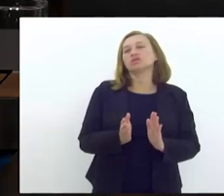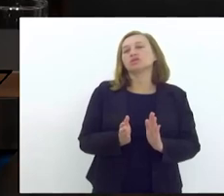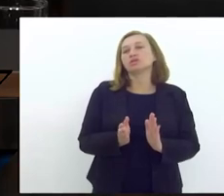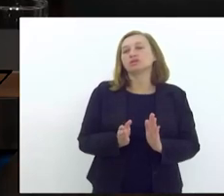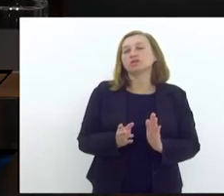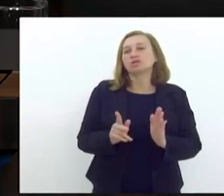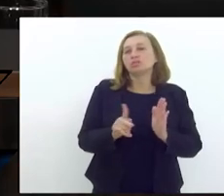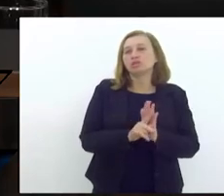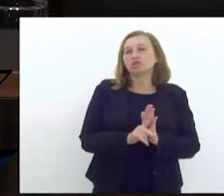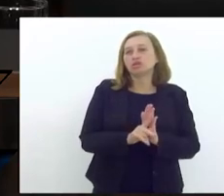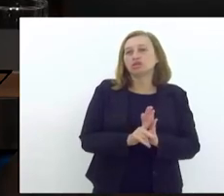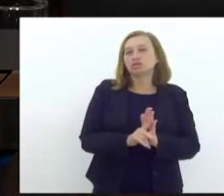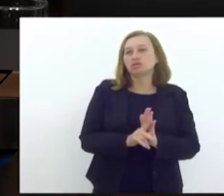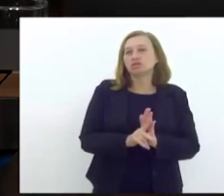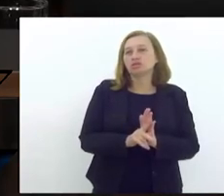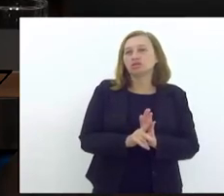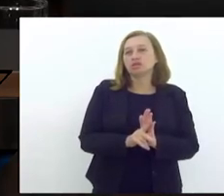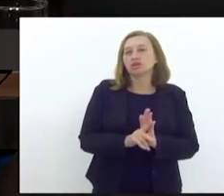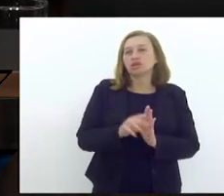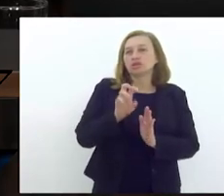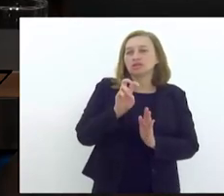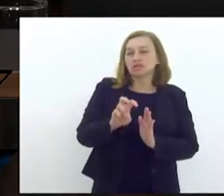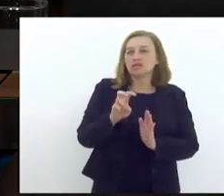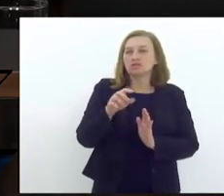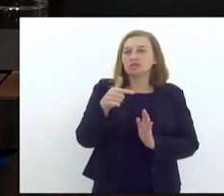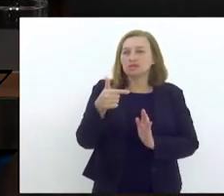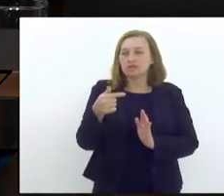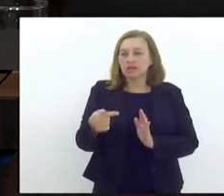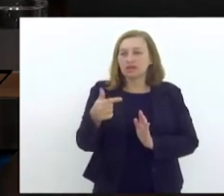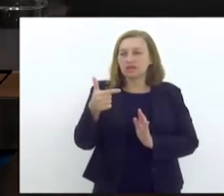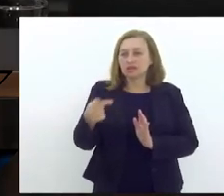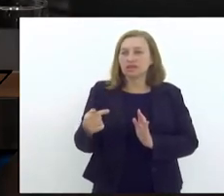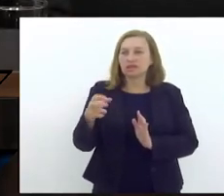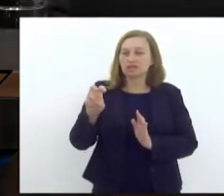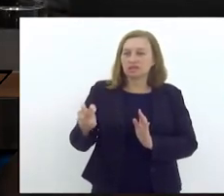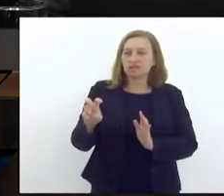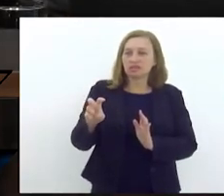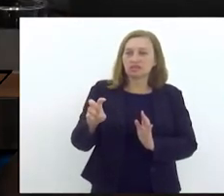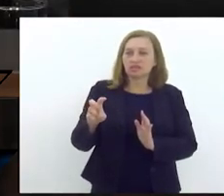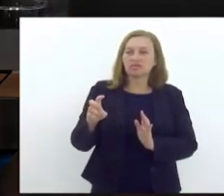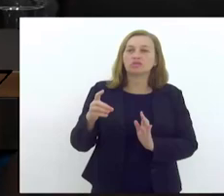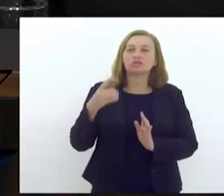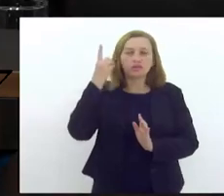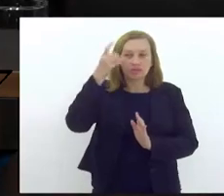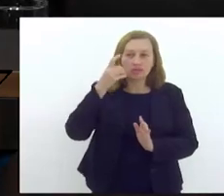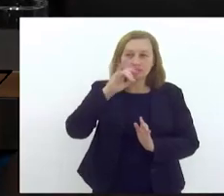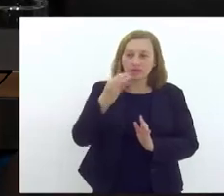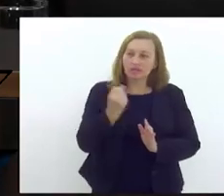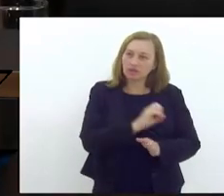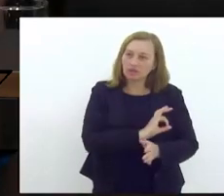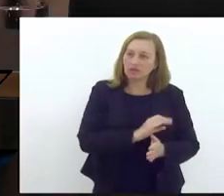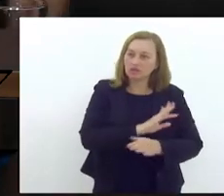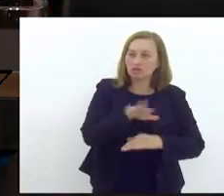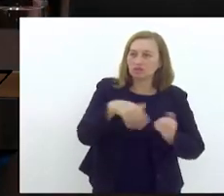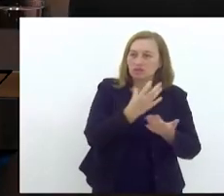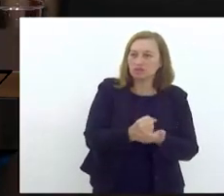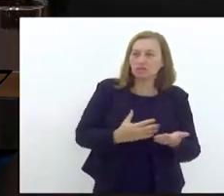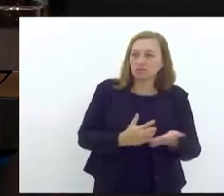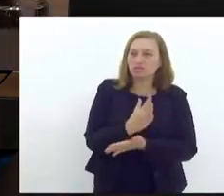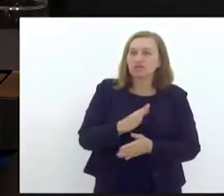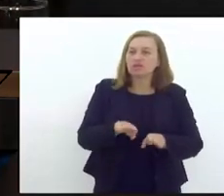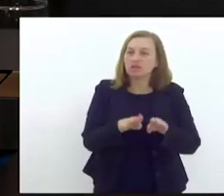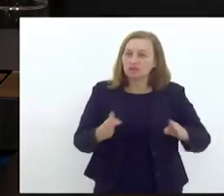do projeto 5775 de 22 a deputada Marta Rocha vocês que a própria combustão aprovado